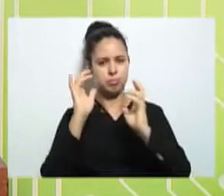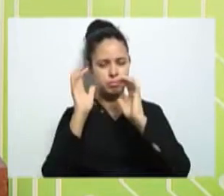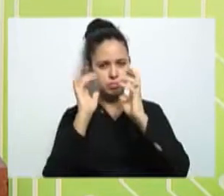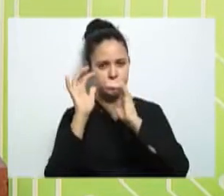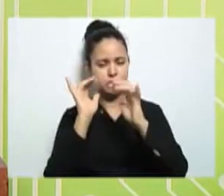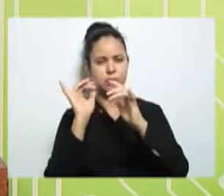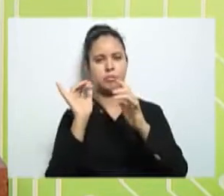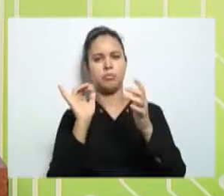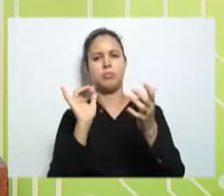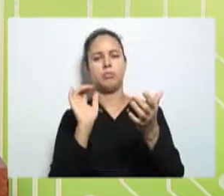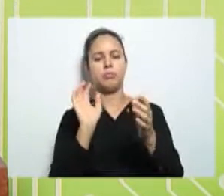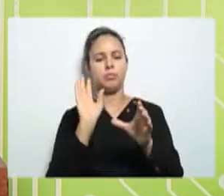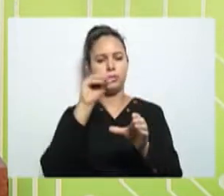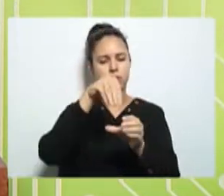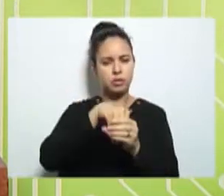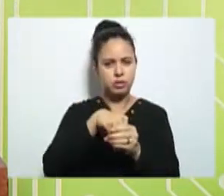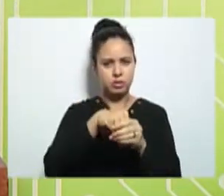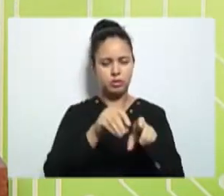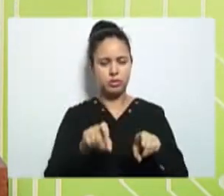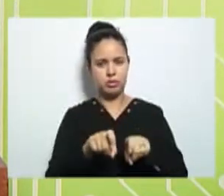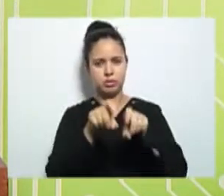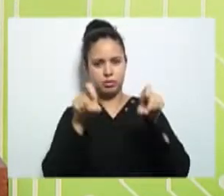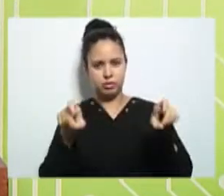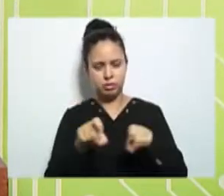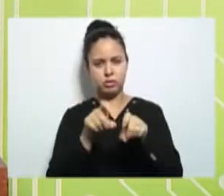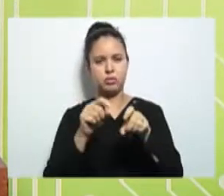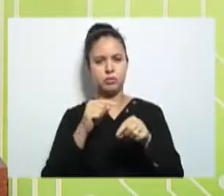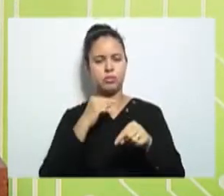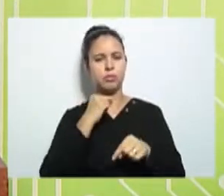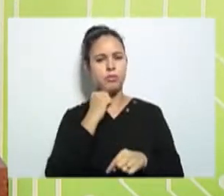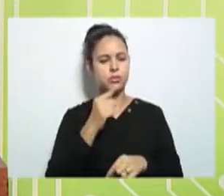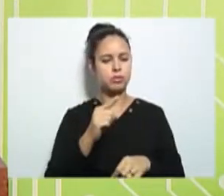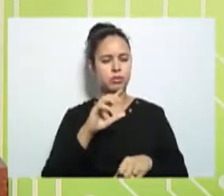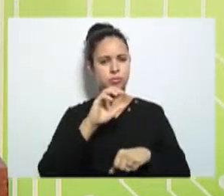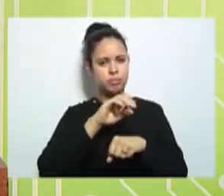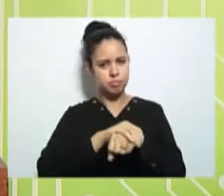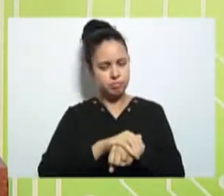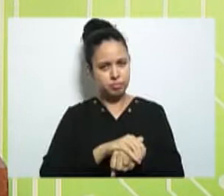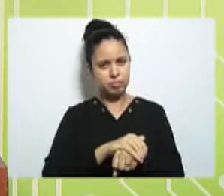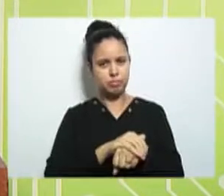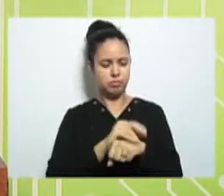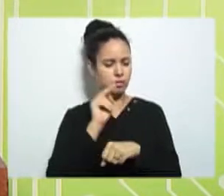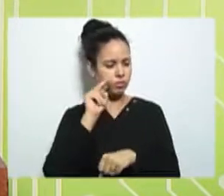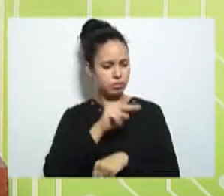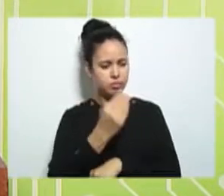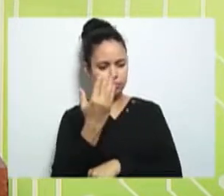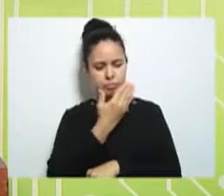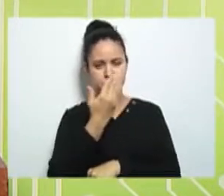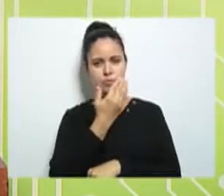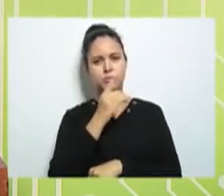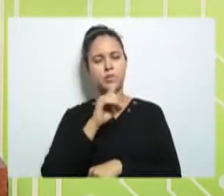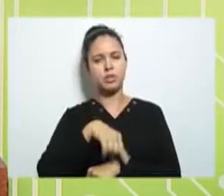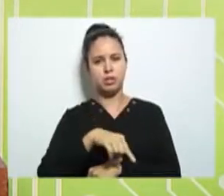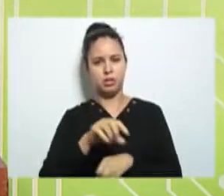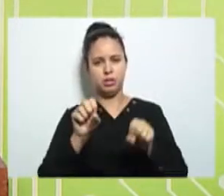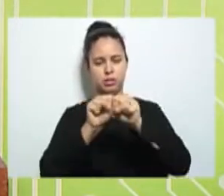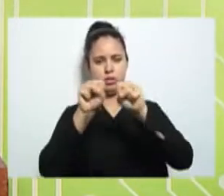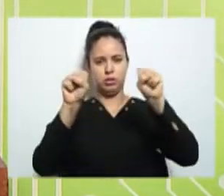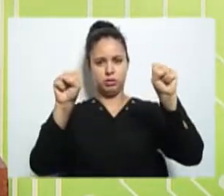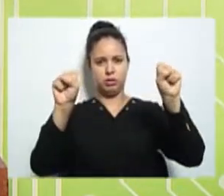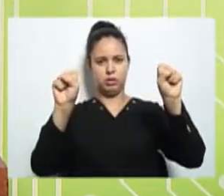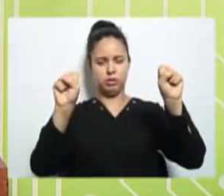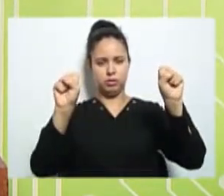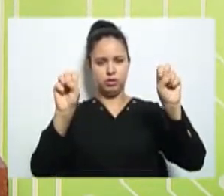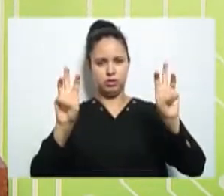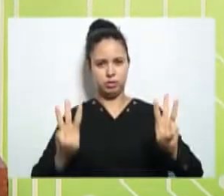aos nossos olhos, aliás, aquilo que não está às nossas mãos, que a gente não consegue pegar e apalpar, a gente chama de software, tá